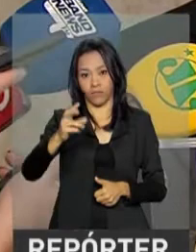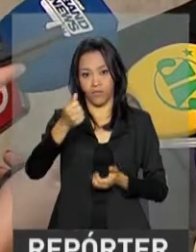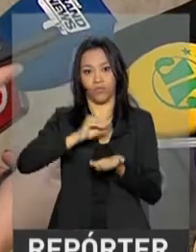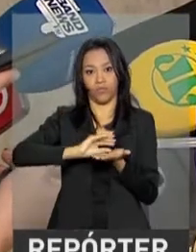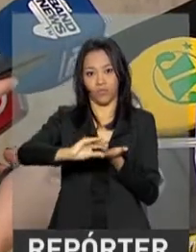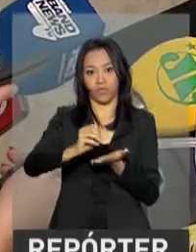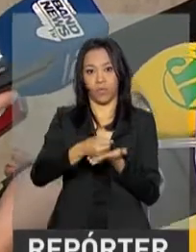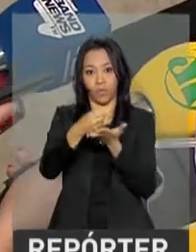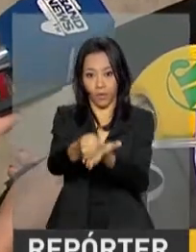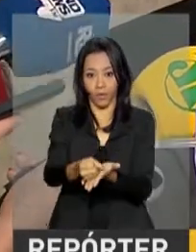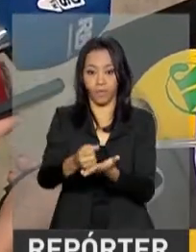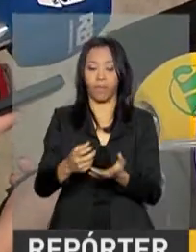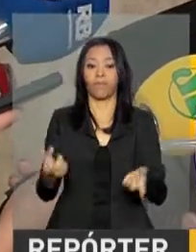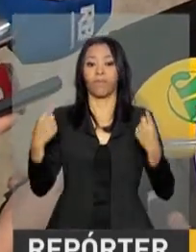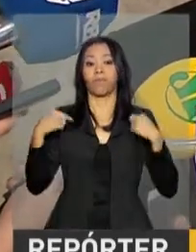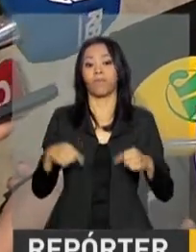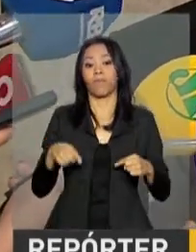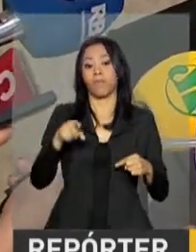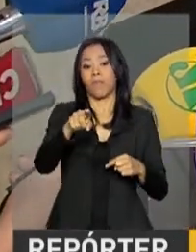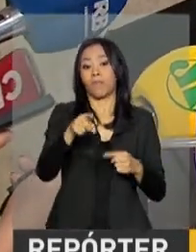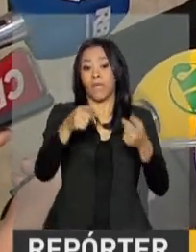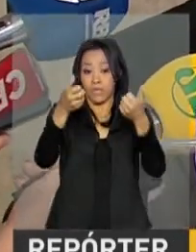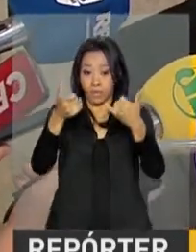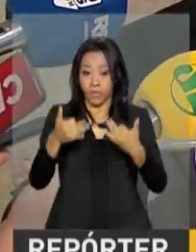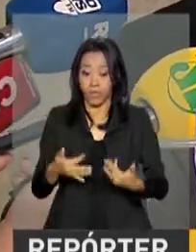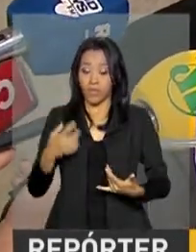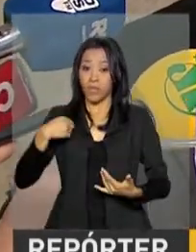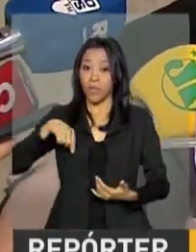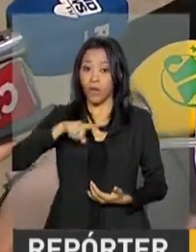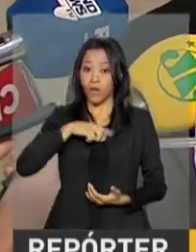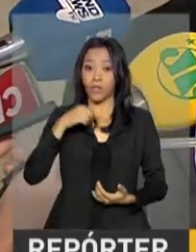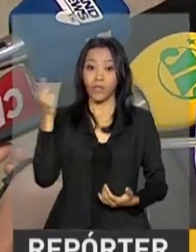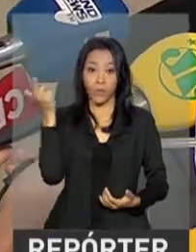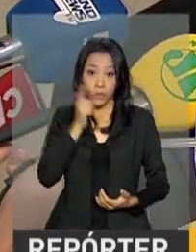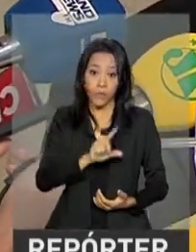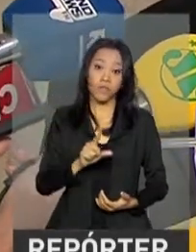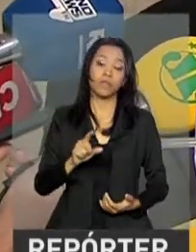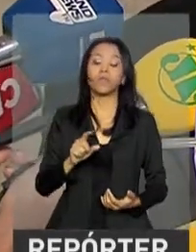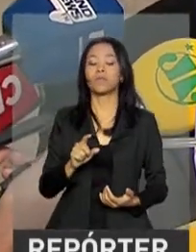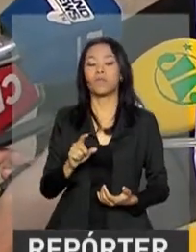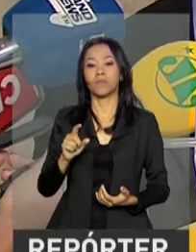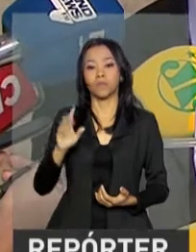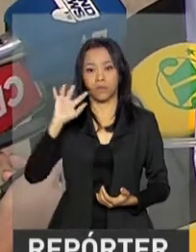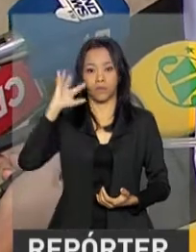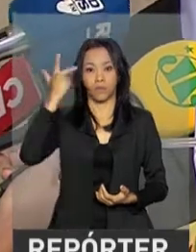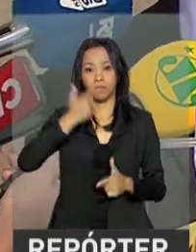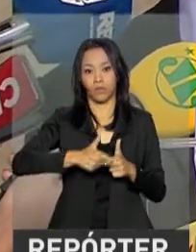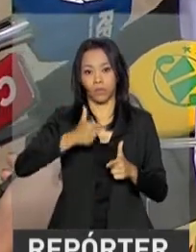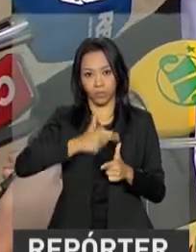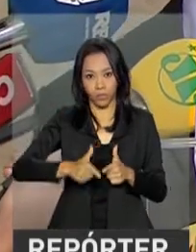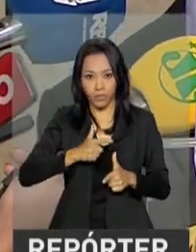vencermos os problemas que esta, vamos assim dizer, esta